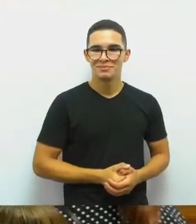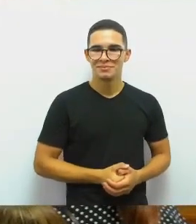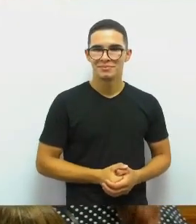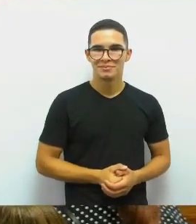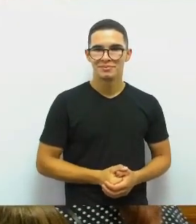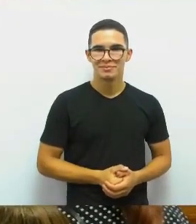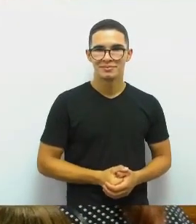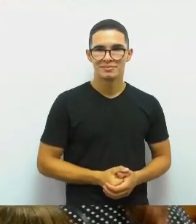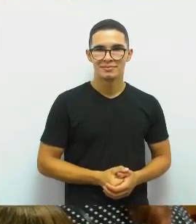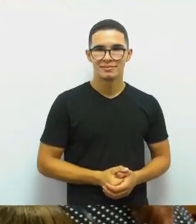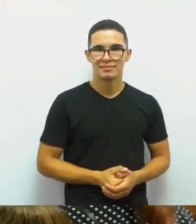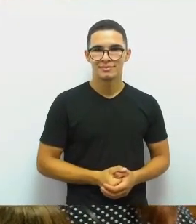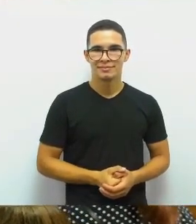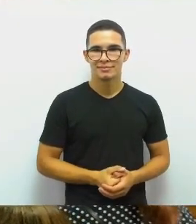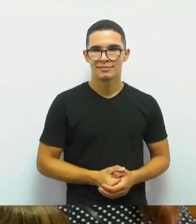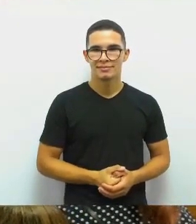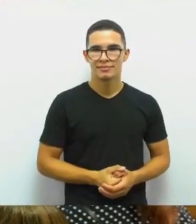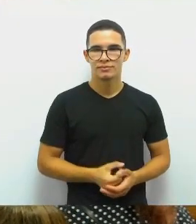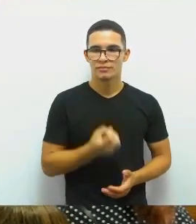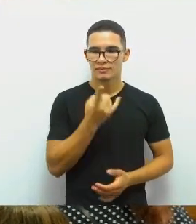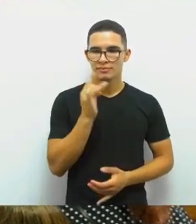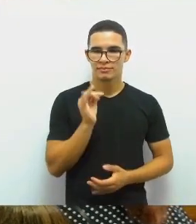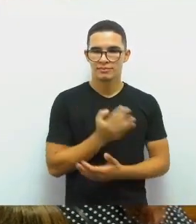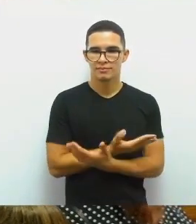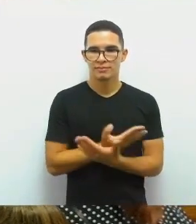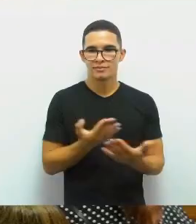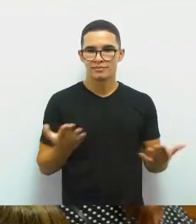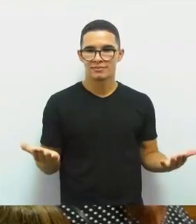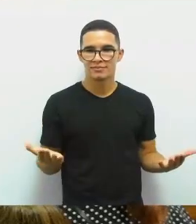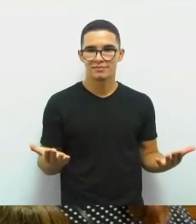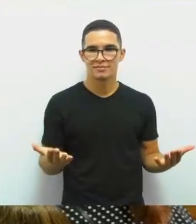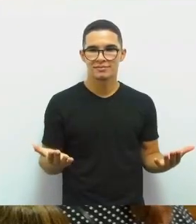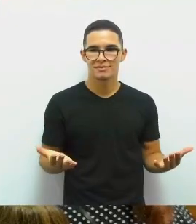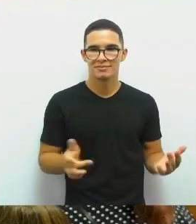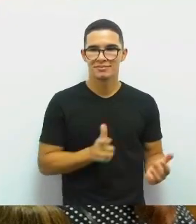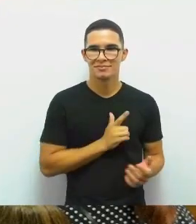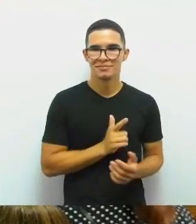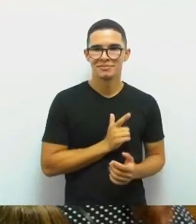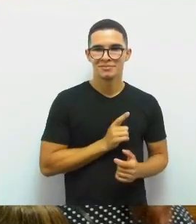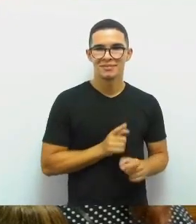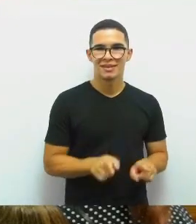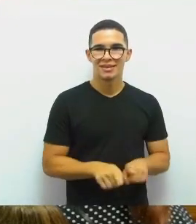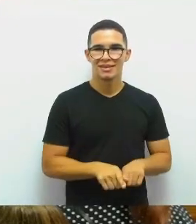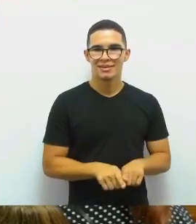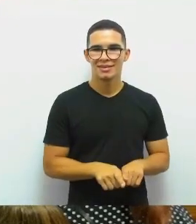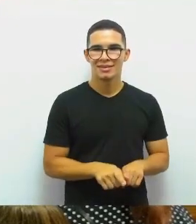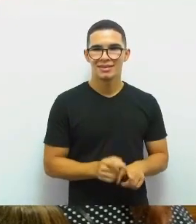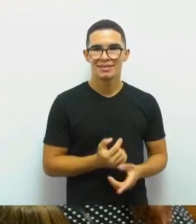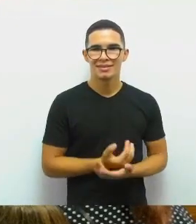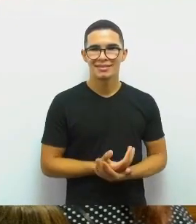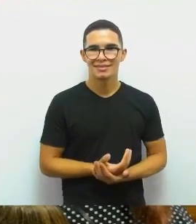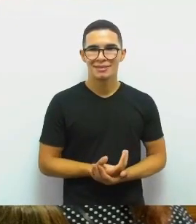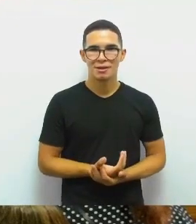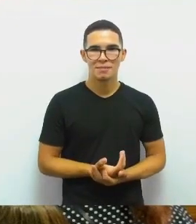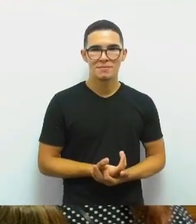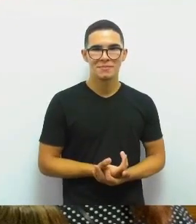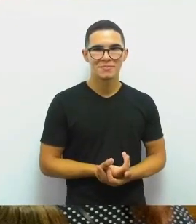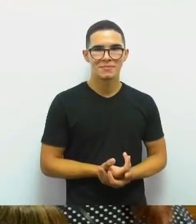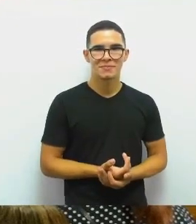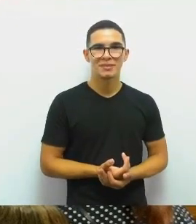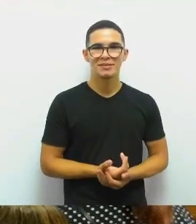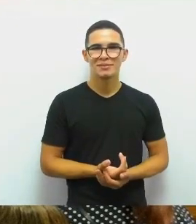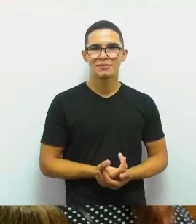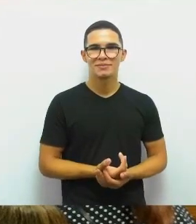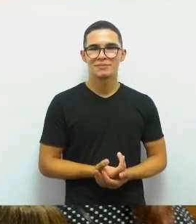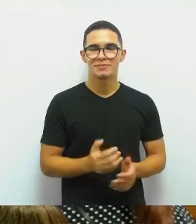Bom dia, presidente. Bom dia, senhores vereadores, a todos que estão nos assistindo. Que Deus abençoe a todos. Salmo de